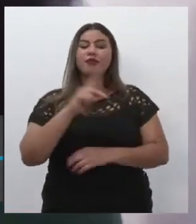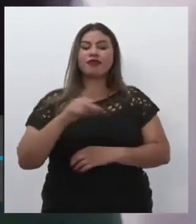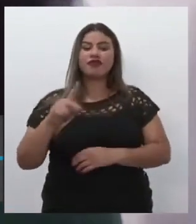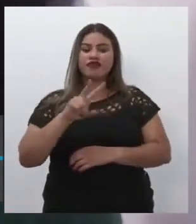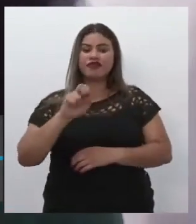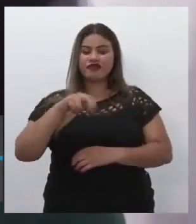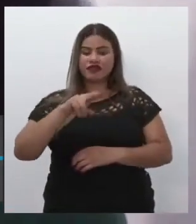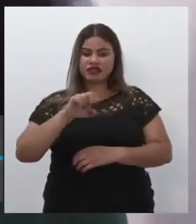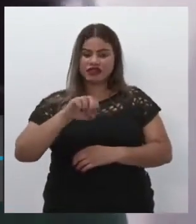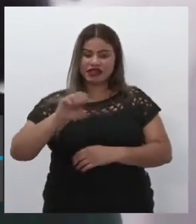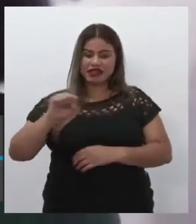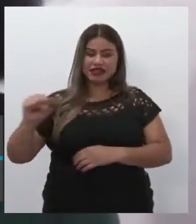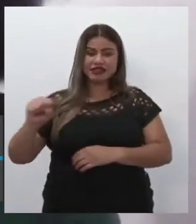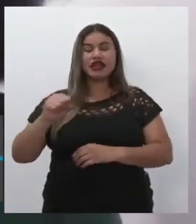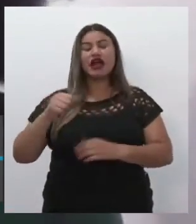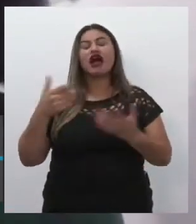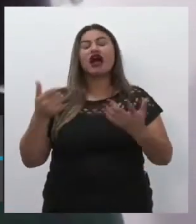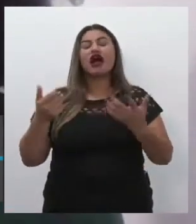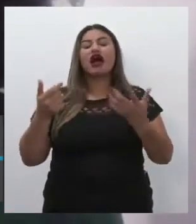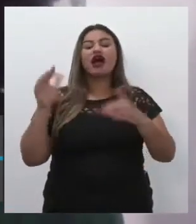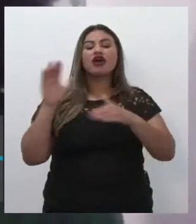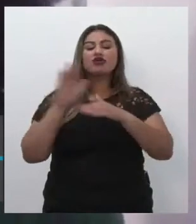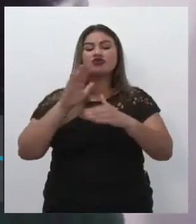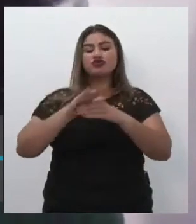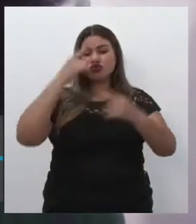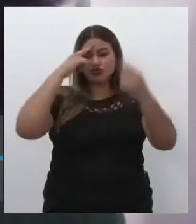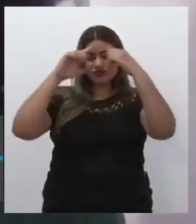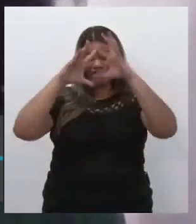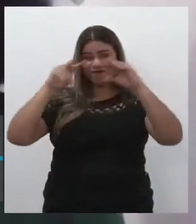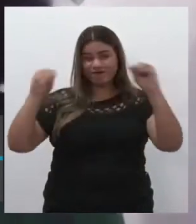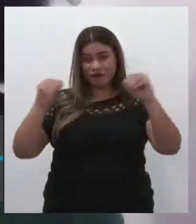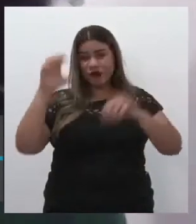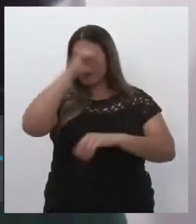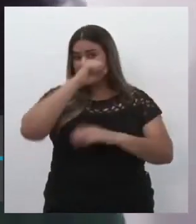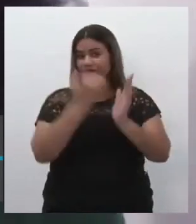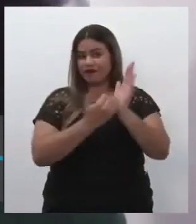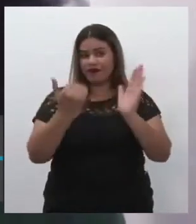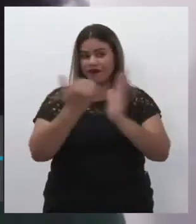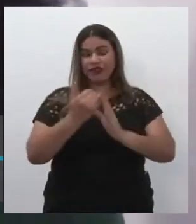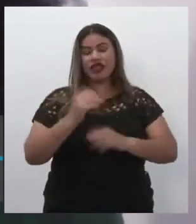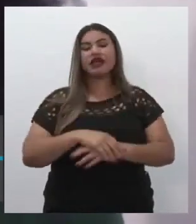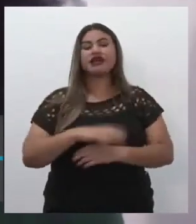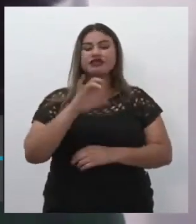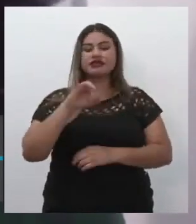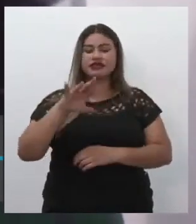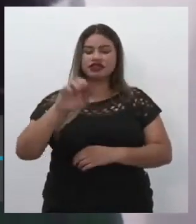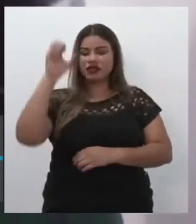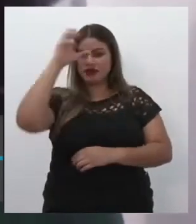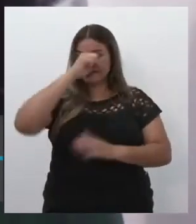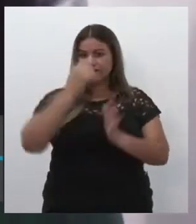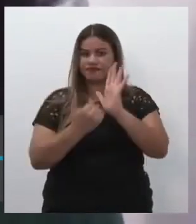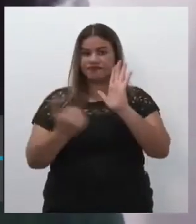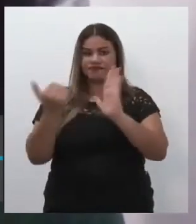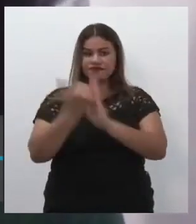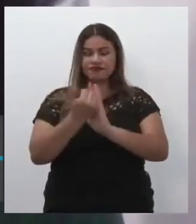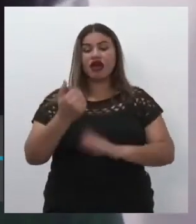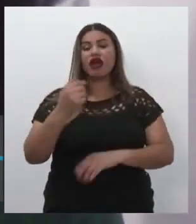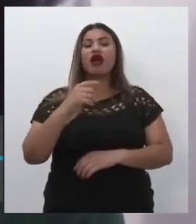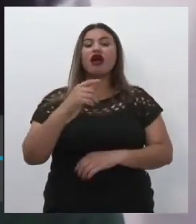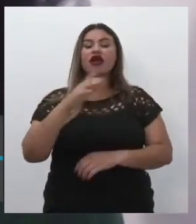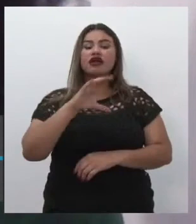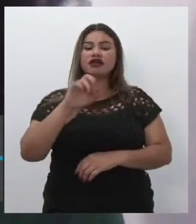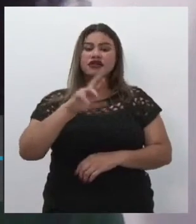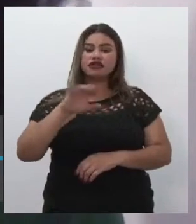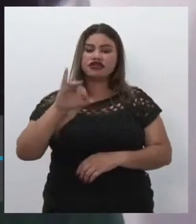algumas dúvidas e mais aprendizagem. A professora Cíntia falou maior aprendizado. Ana Cristina, através das propostas e troca